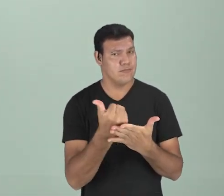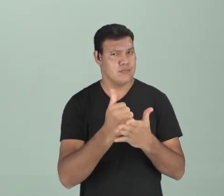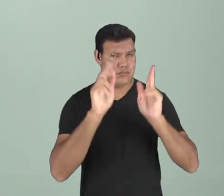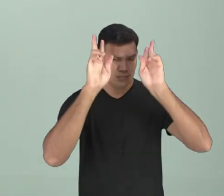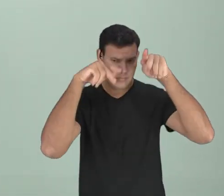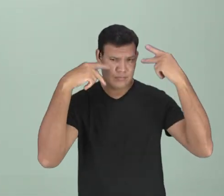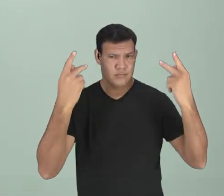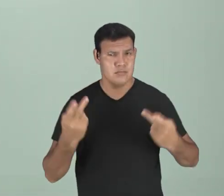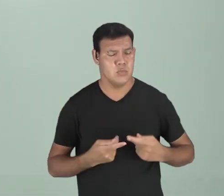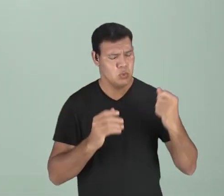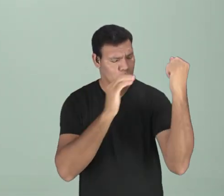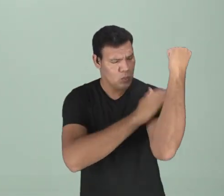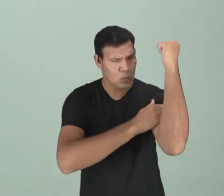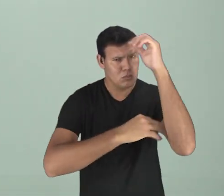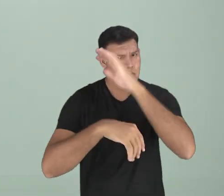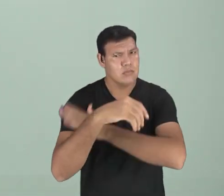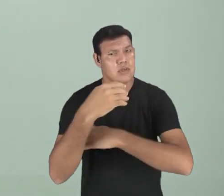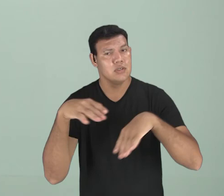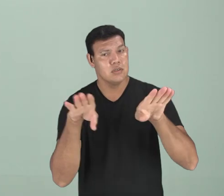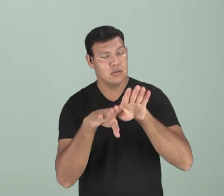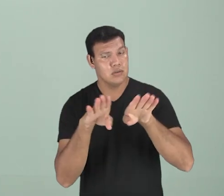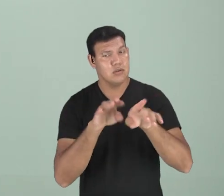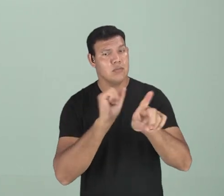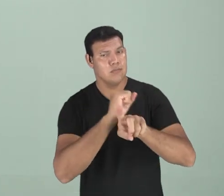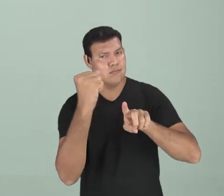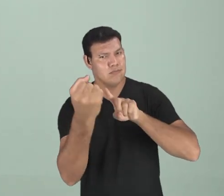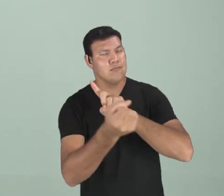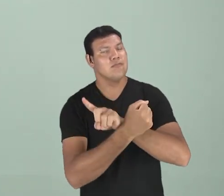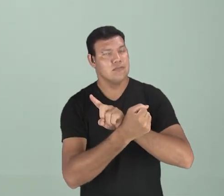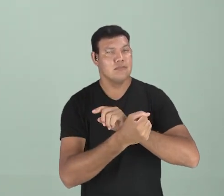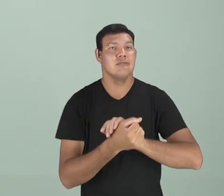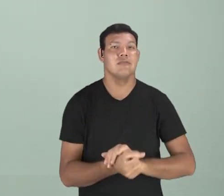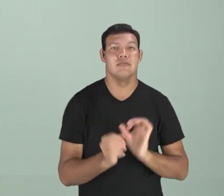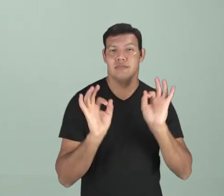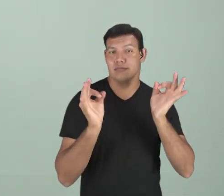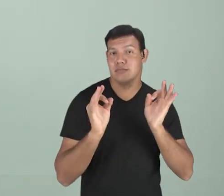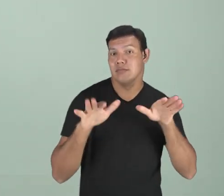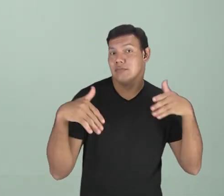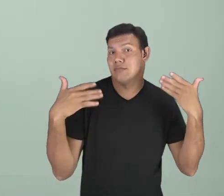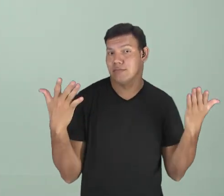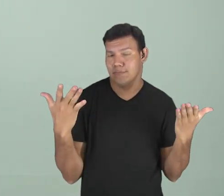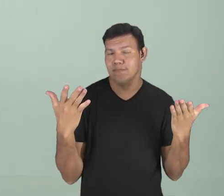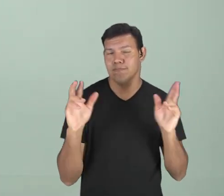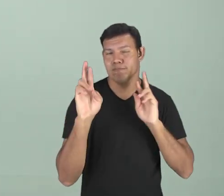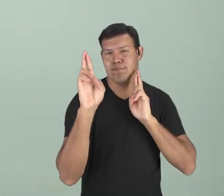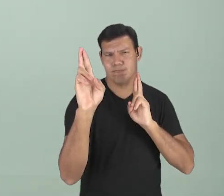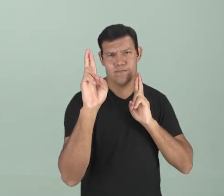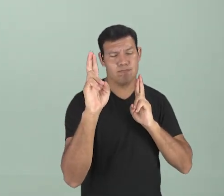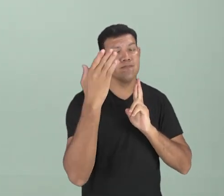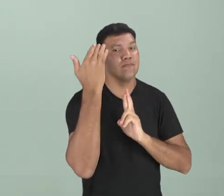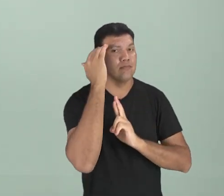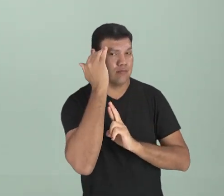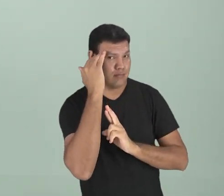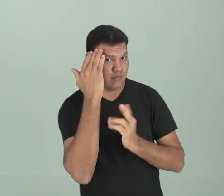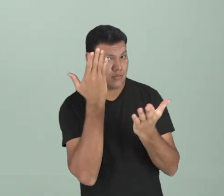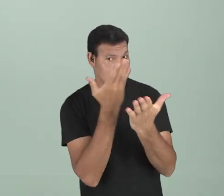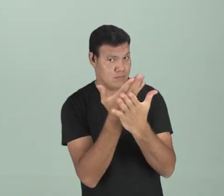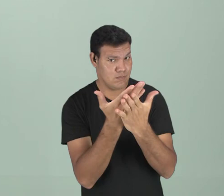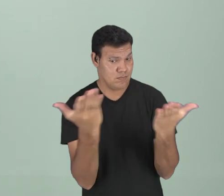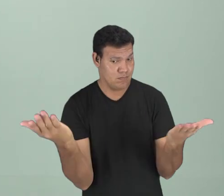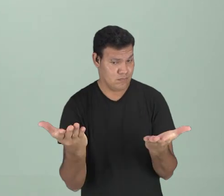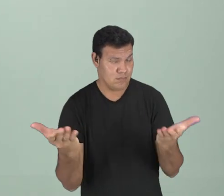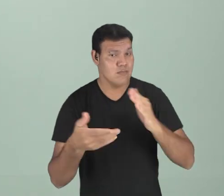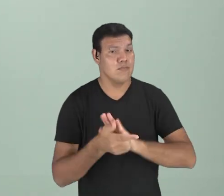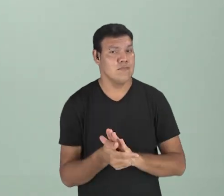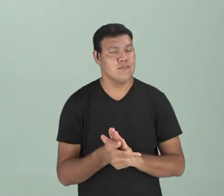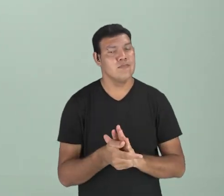força do homem e das sociedades em seus meios, certo? Então é isso, eu espero que vocês tenham conseguido compreender a nossa aula. Para